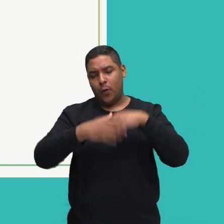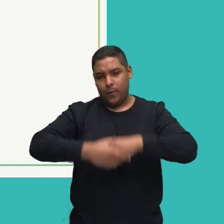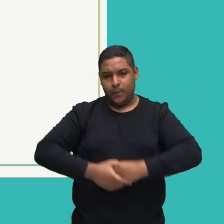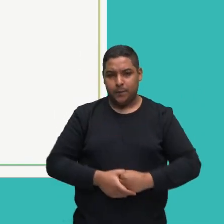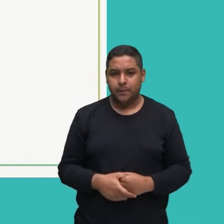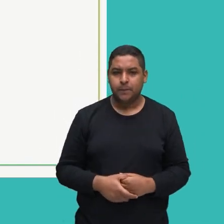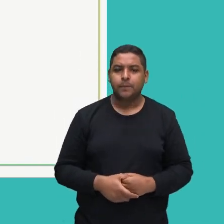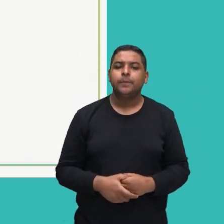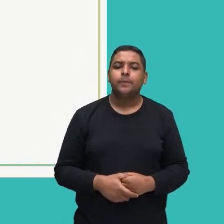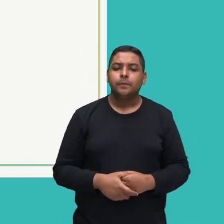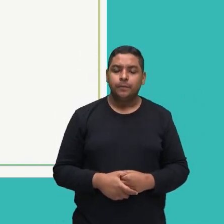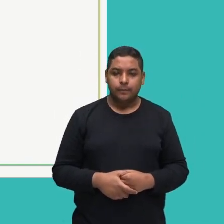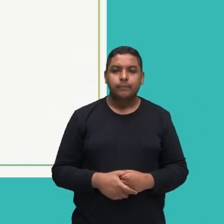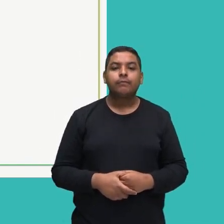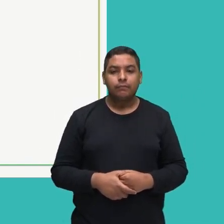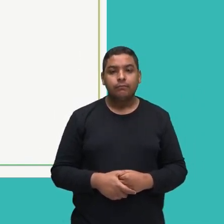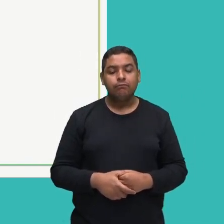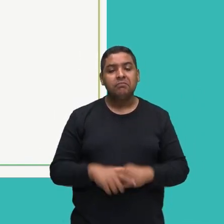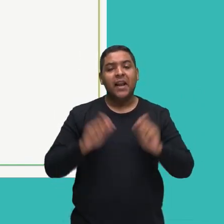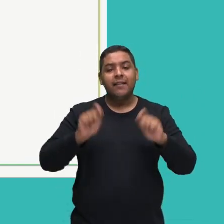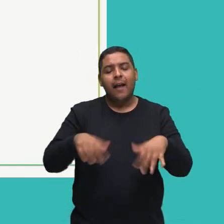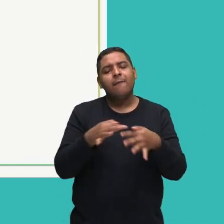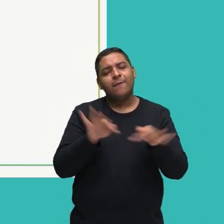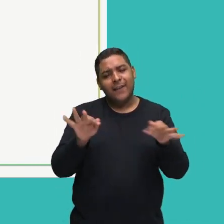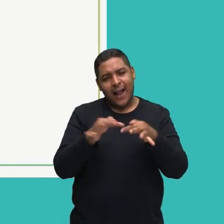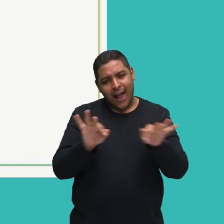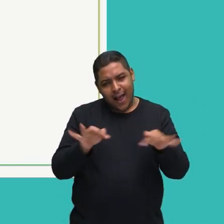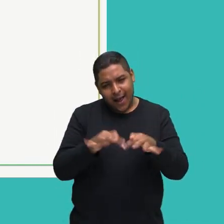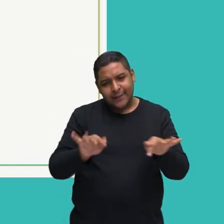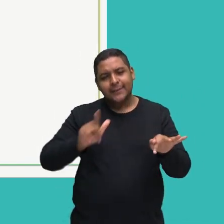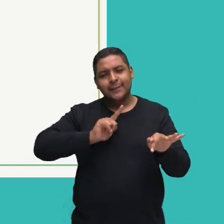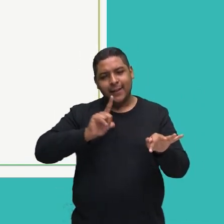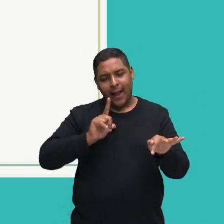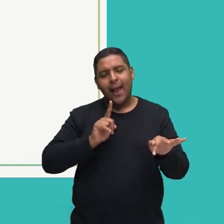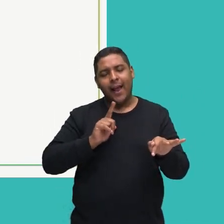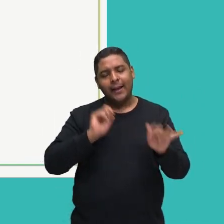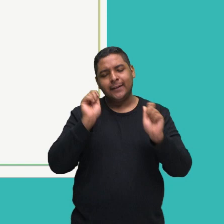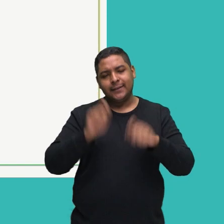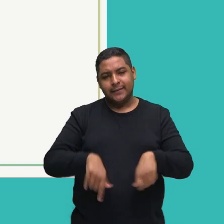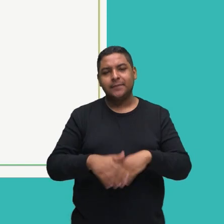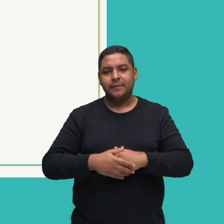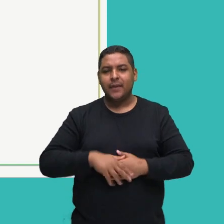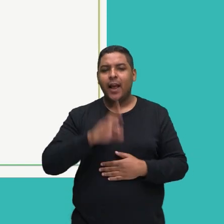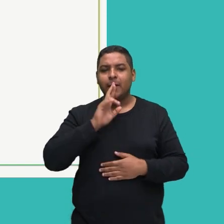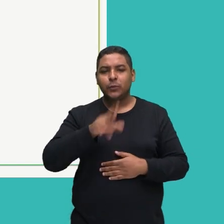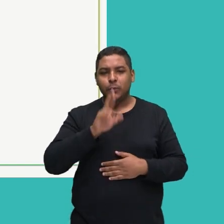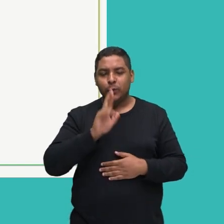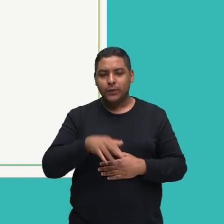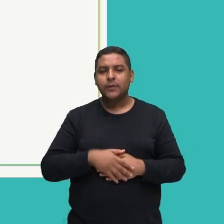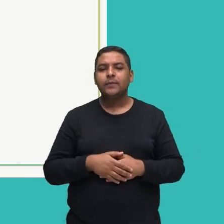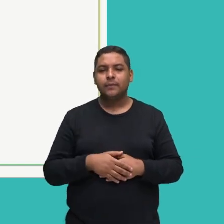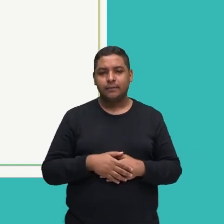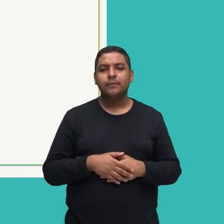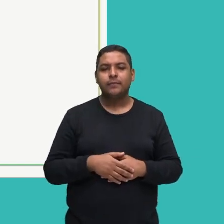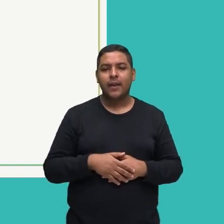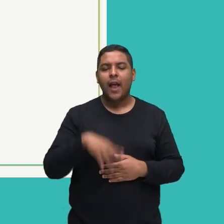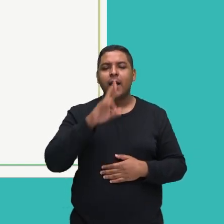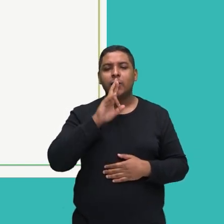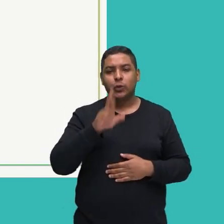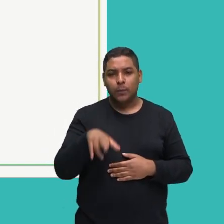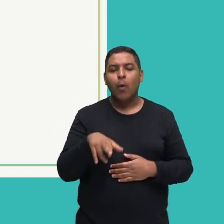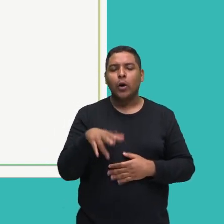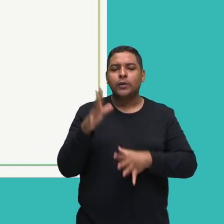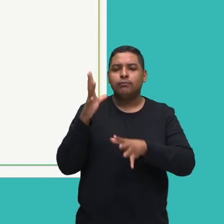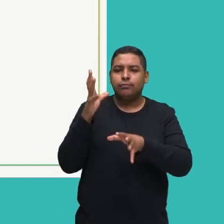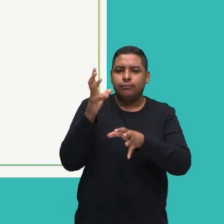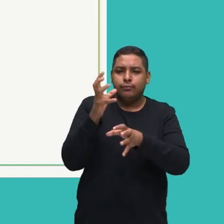né? Então, dá até para formular algumas frases aí, enquanto o nosso resultado está sendo processado.